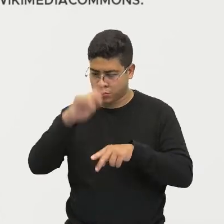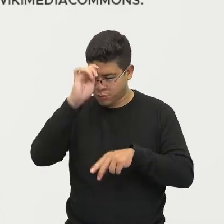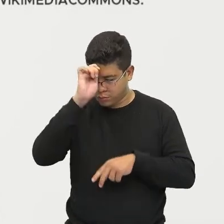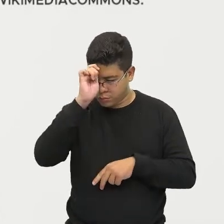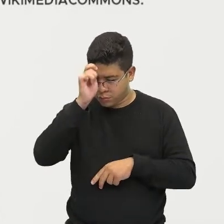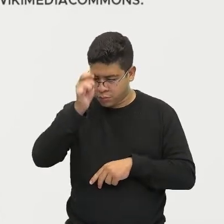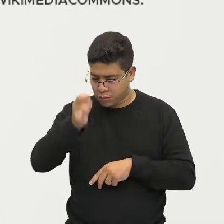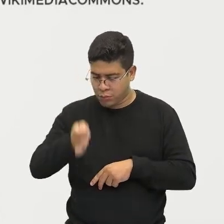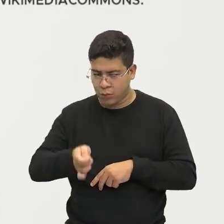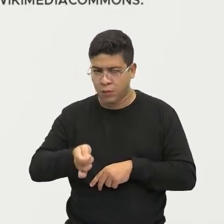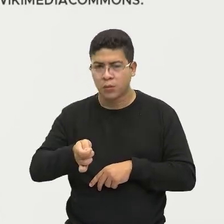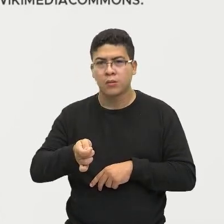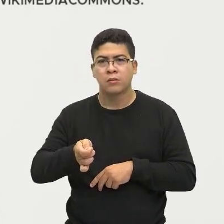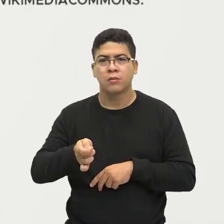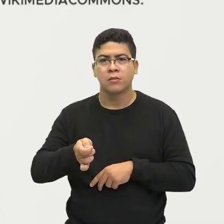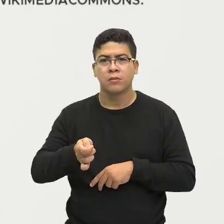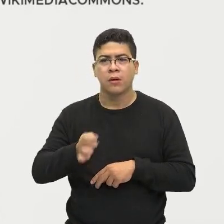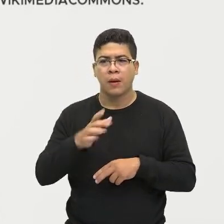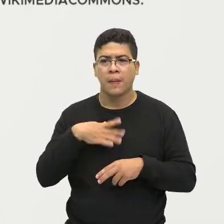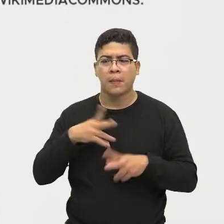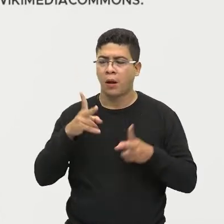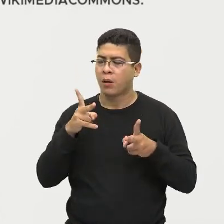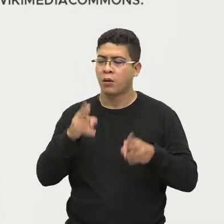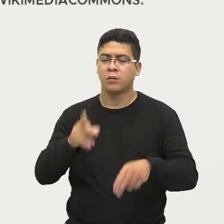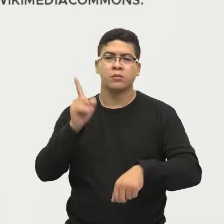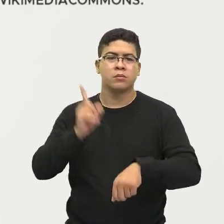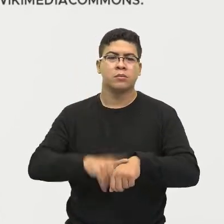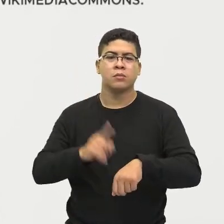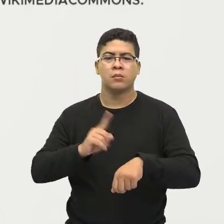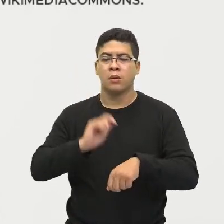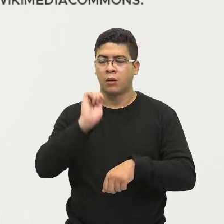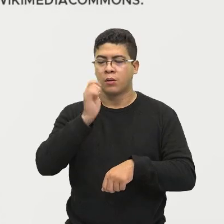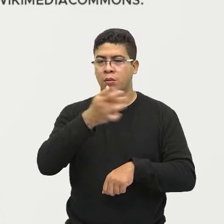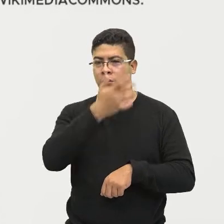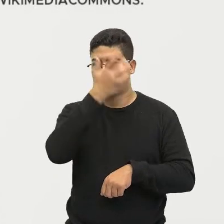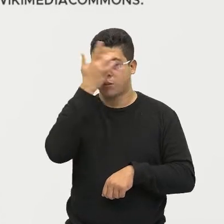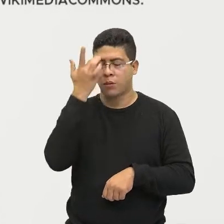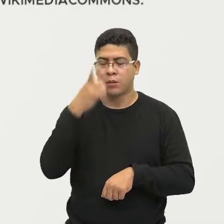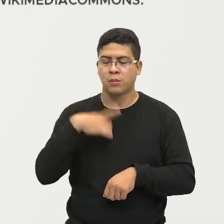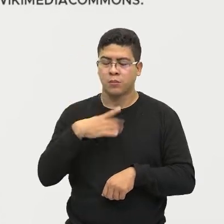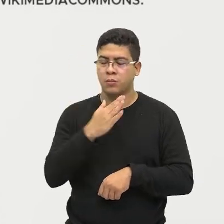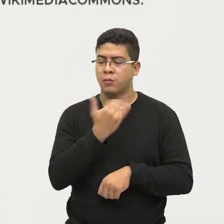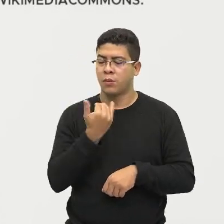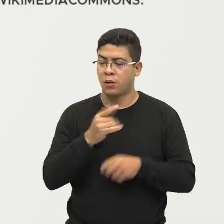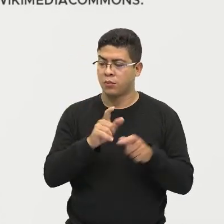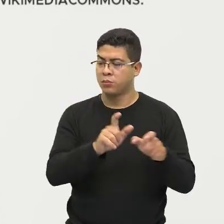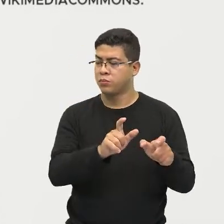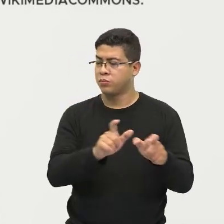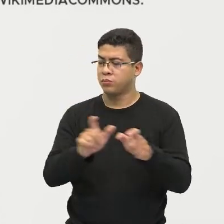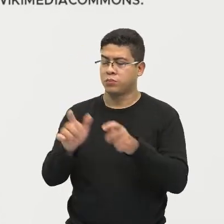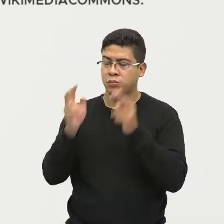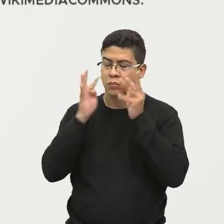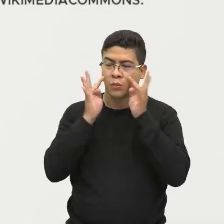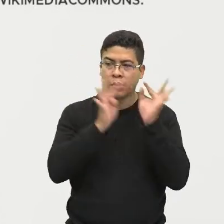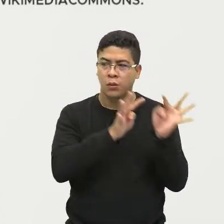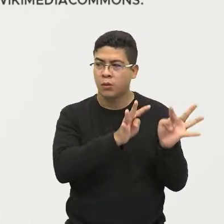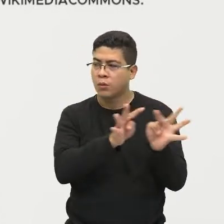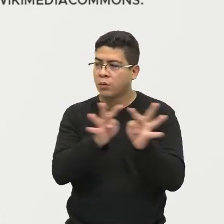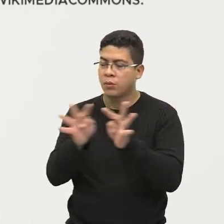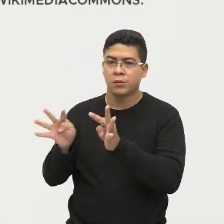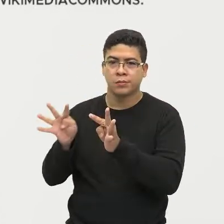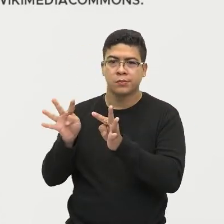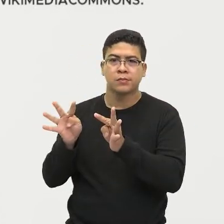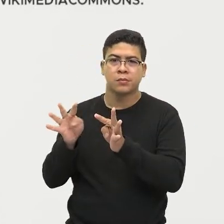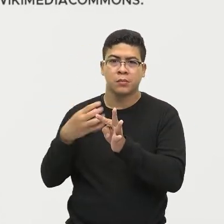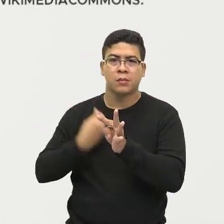chapéu maquinalmente, saudavam o morto distraídos. Estavam todos voltados para a